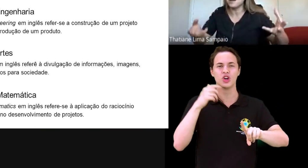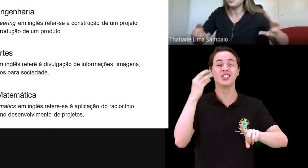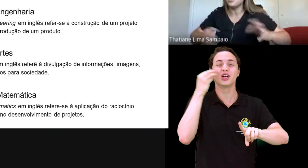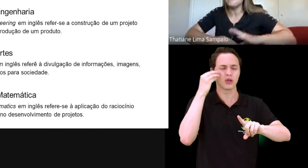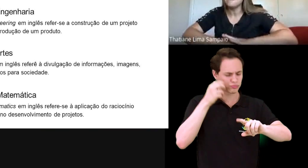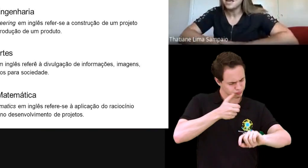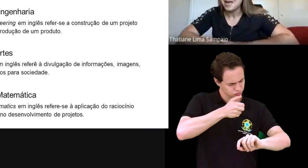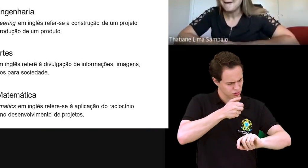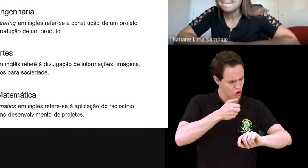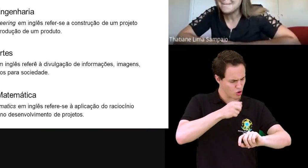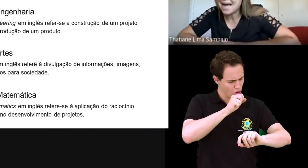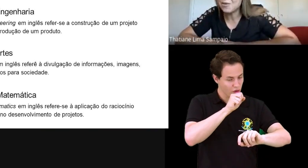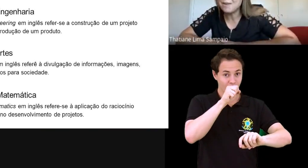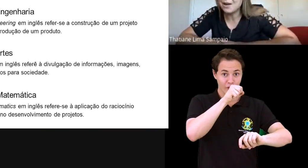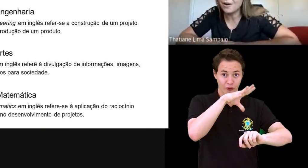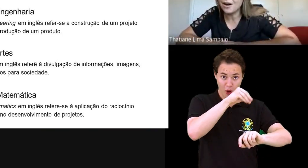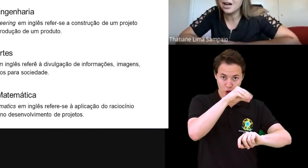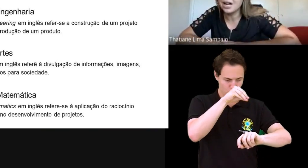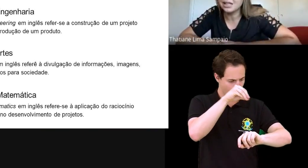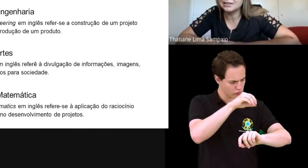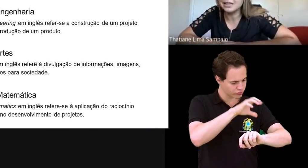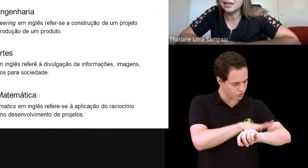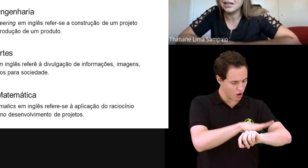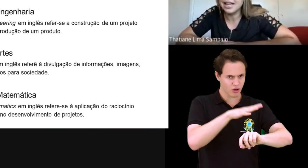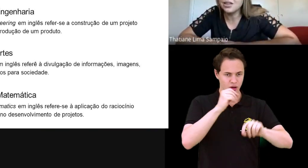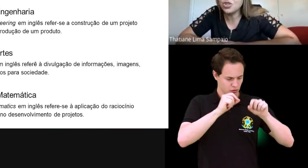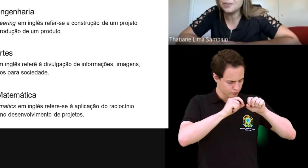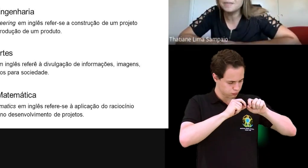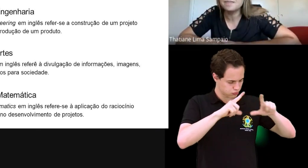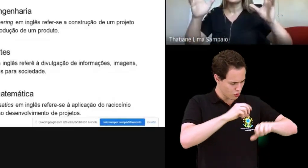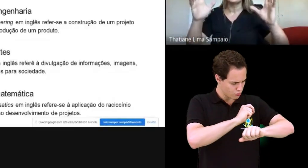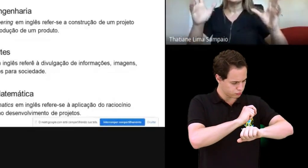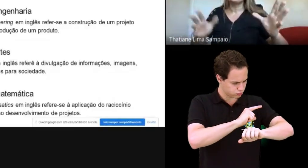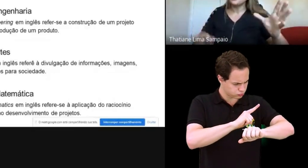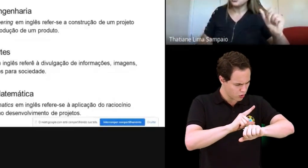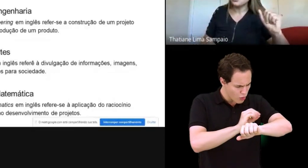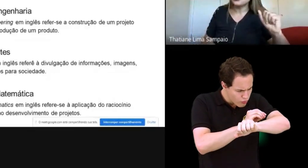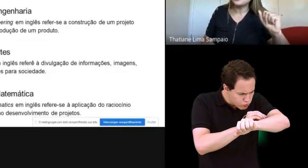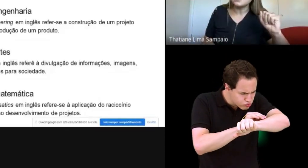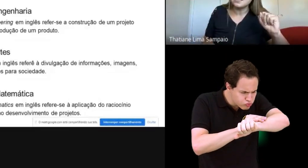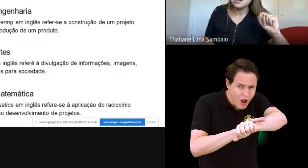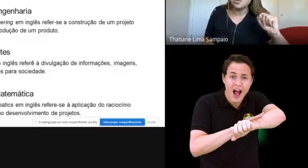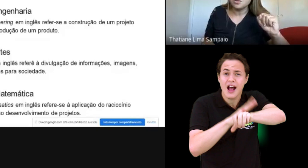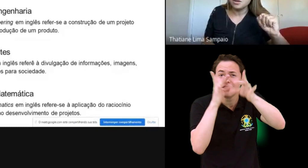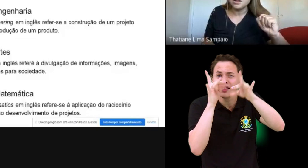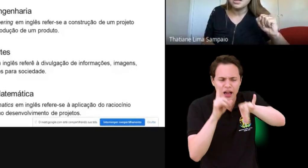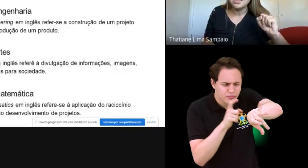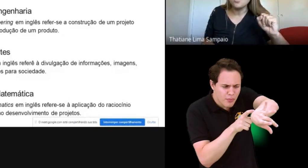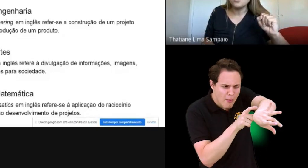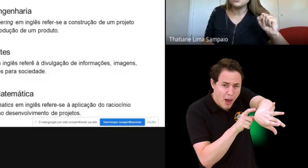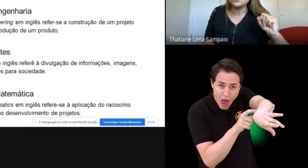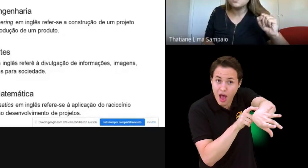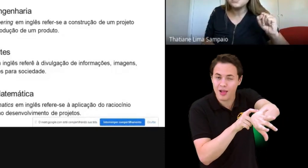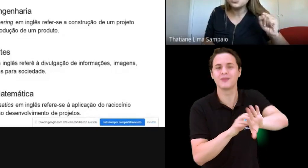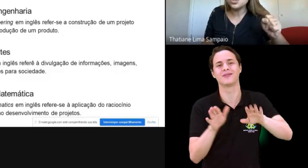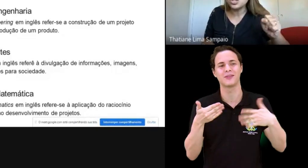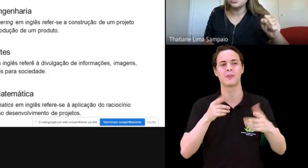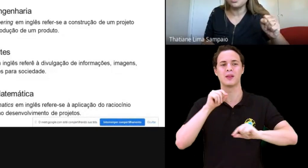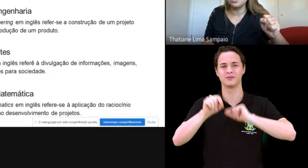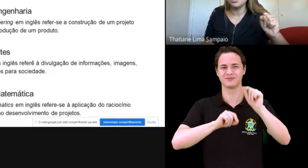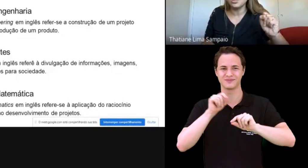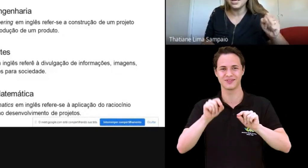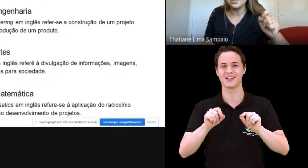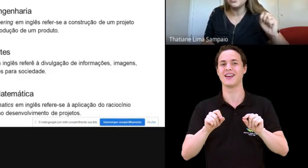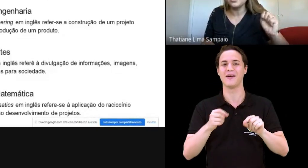de uma imagem com maior lente. Esse projeto de extensão, eu super